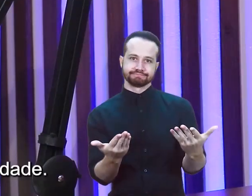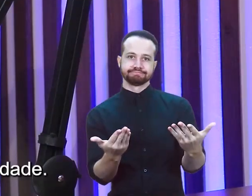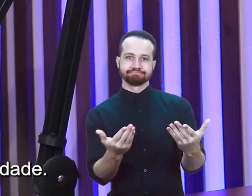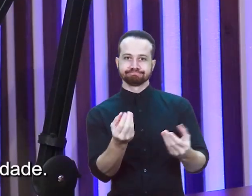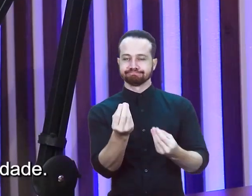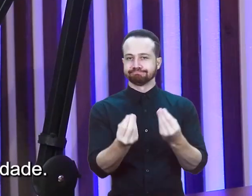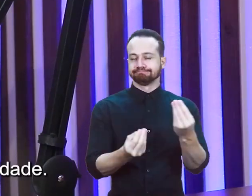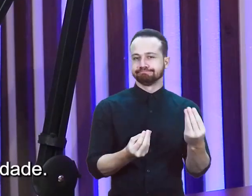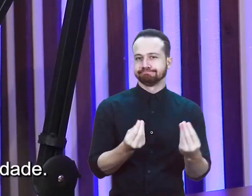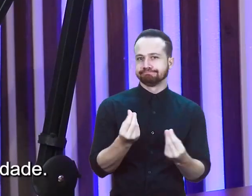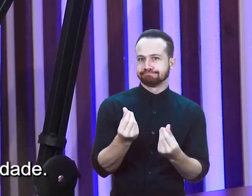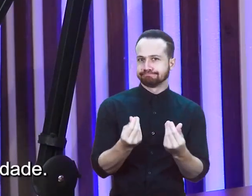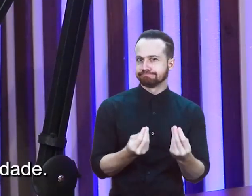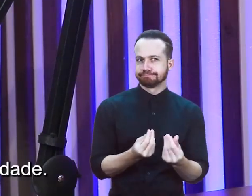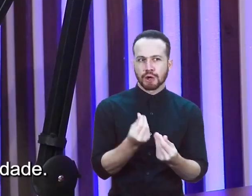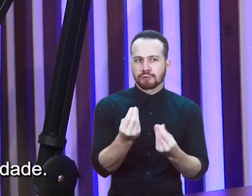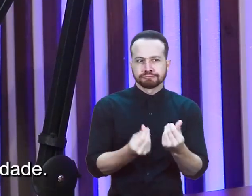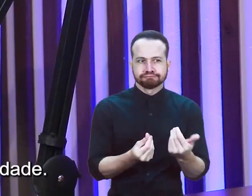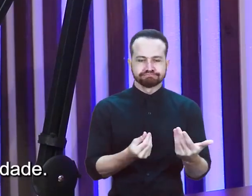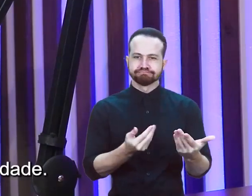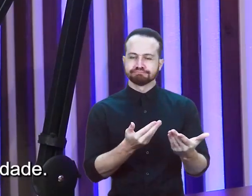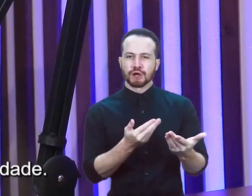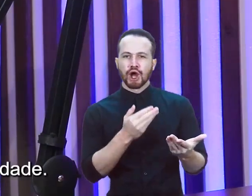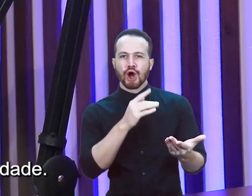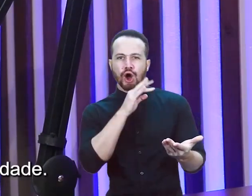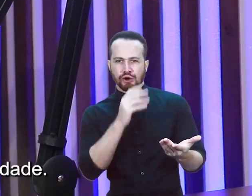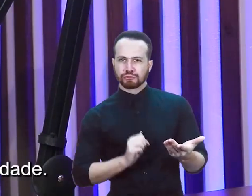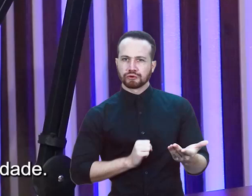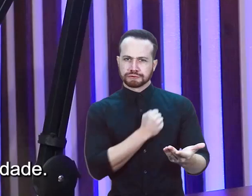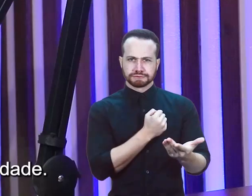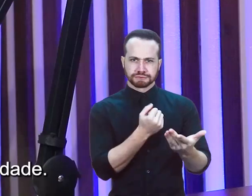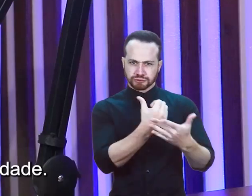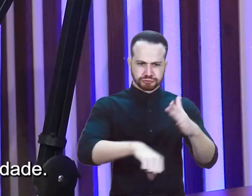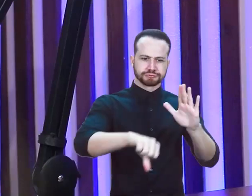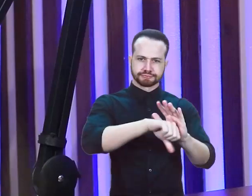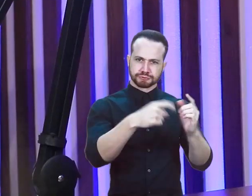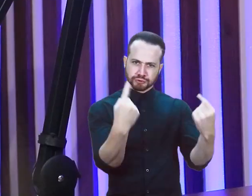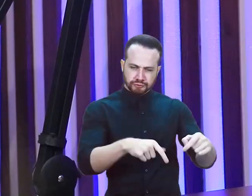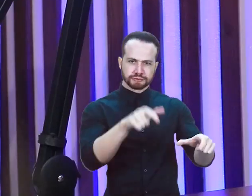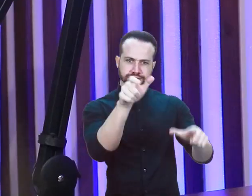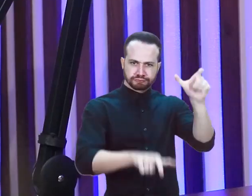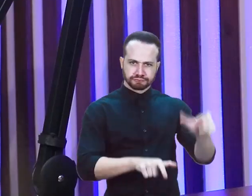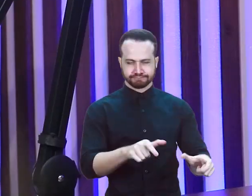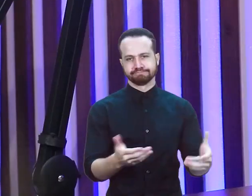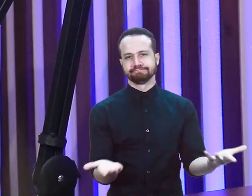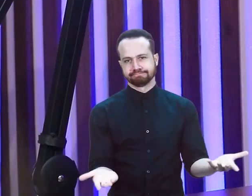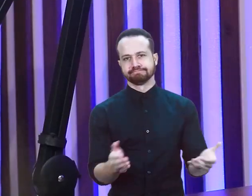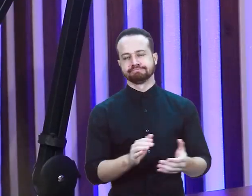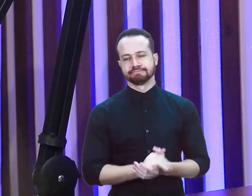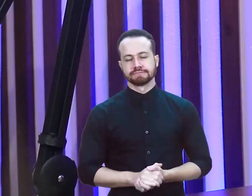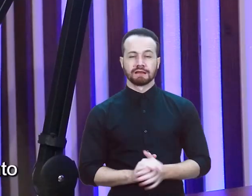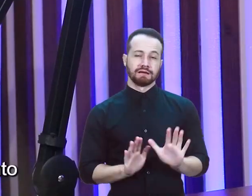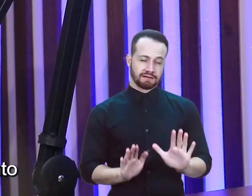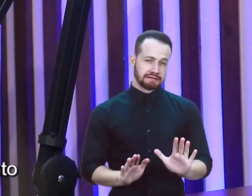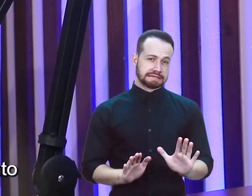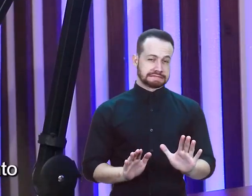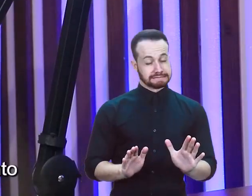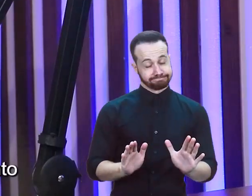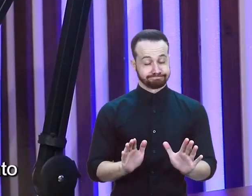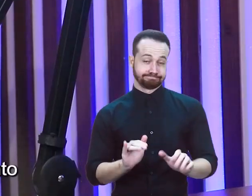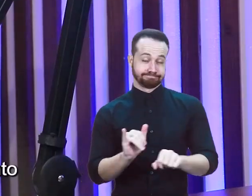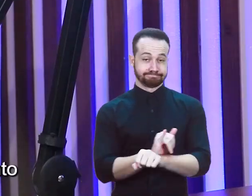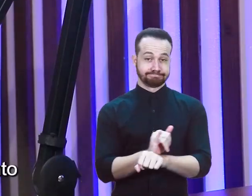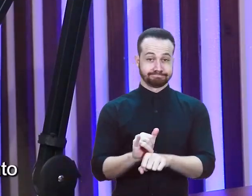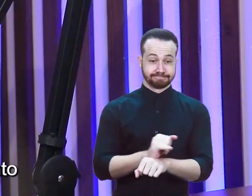com algo que é nefasto, né? Que é um crime contra a humanidade. Uhum. Então, talvez seja essa